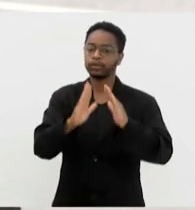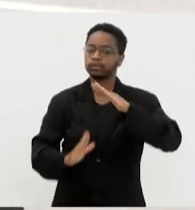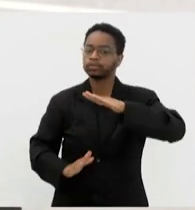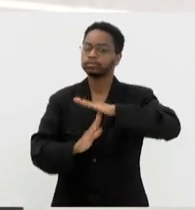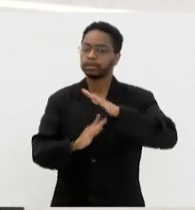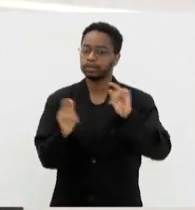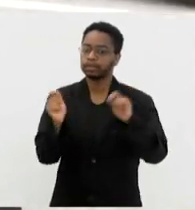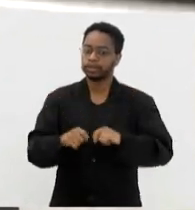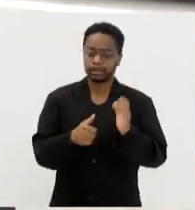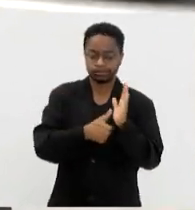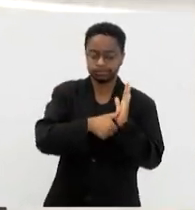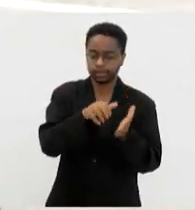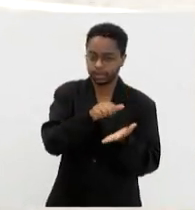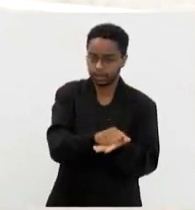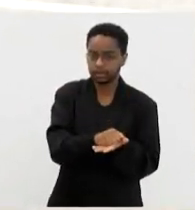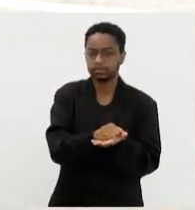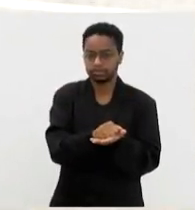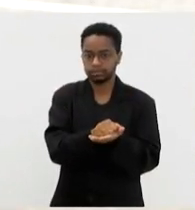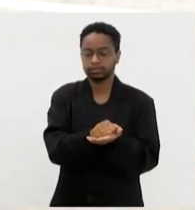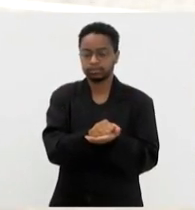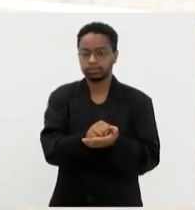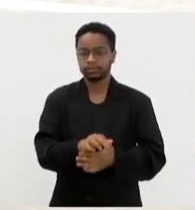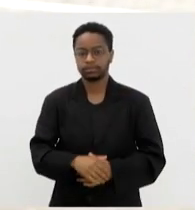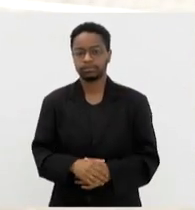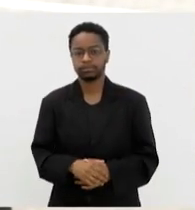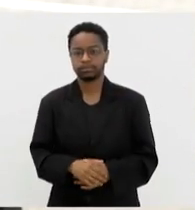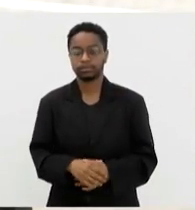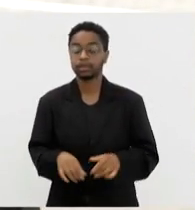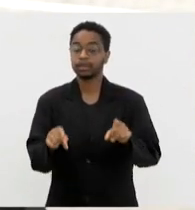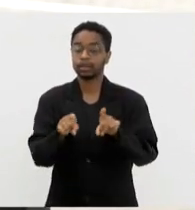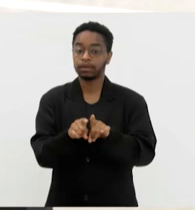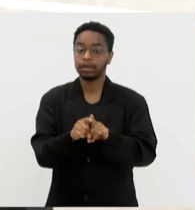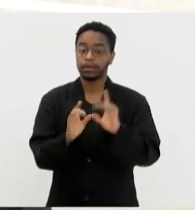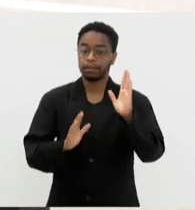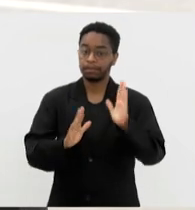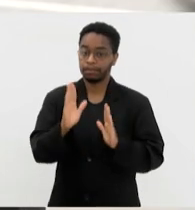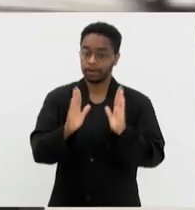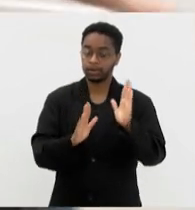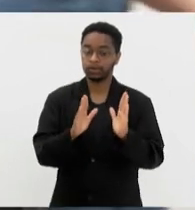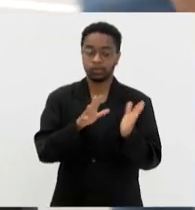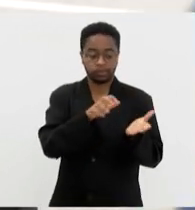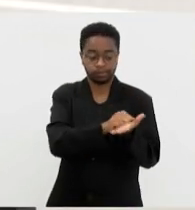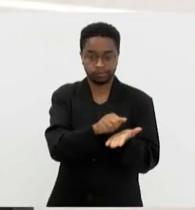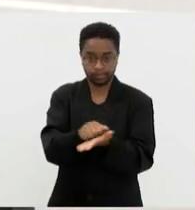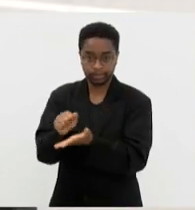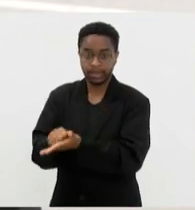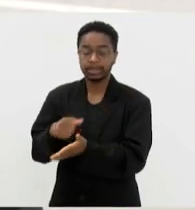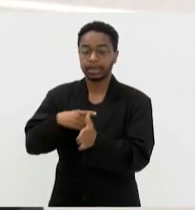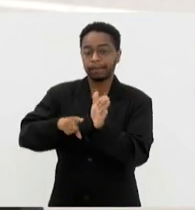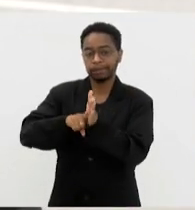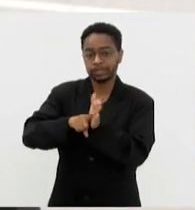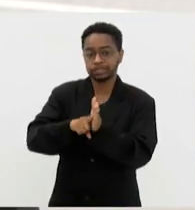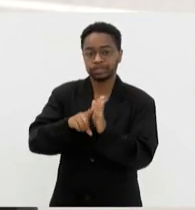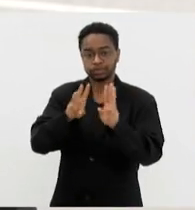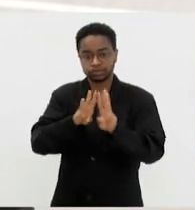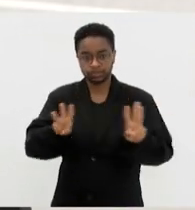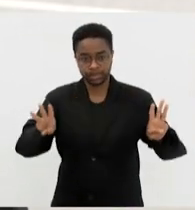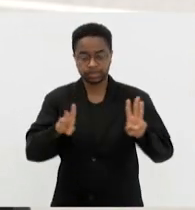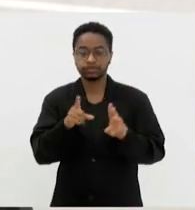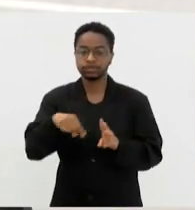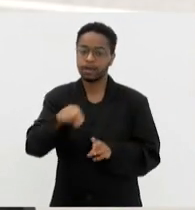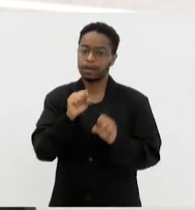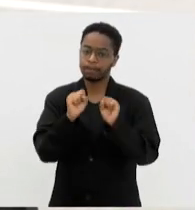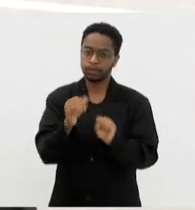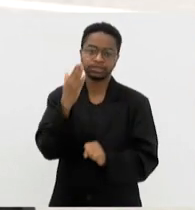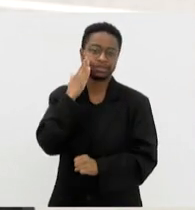eleitores regularizarem a sua situação perante o cadastro eleitoral. Mas nessa campanha de coleta biométrica, a gente tem uma consulta disponível no site, o eleitor pode saber